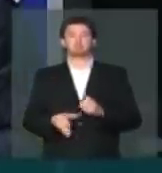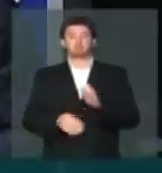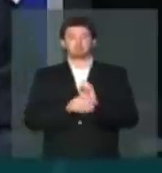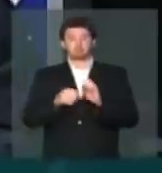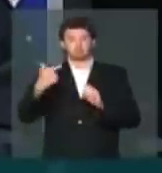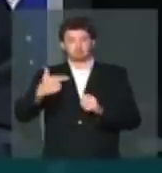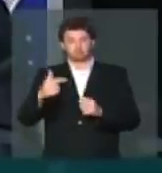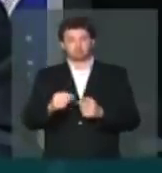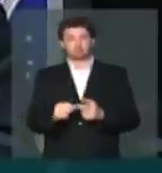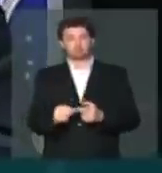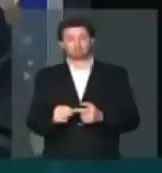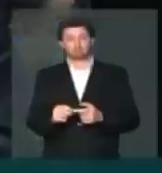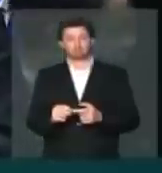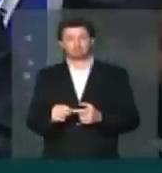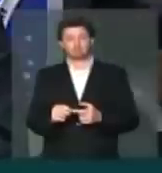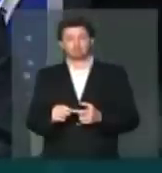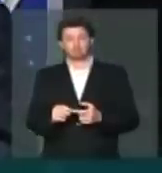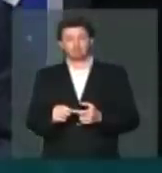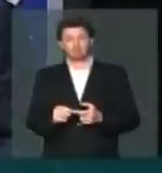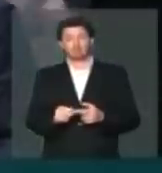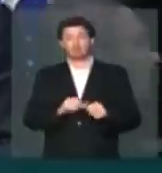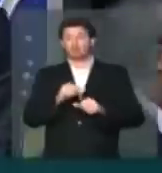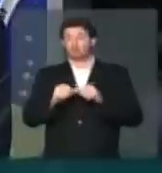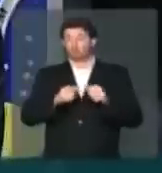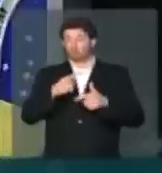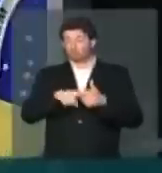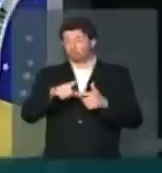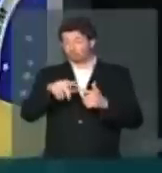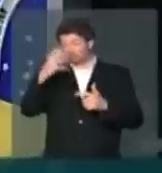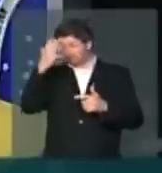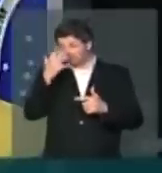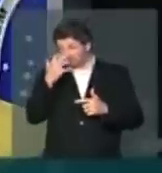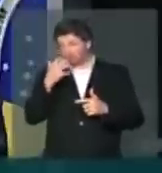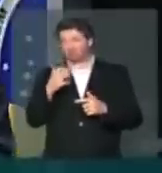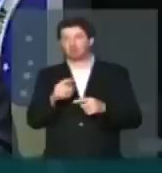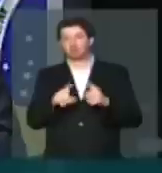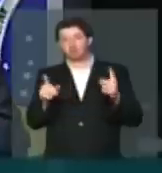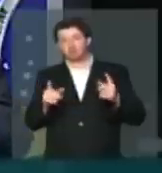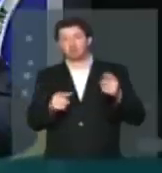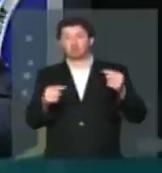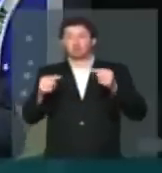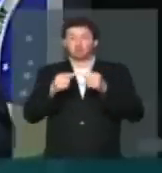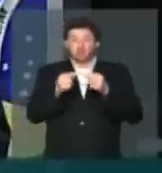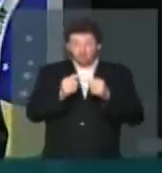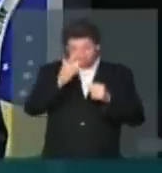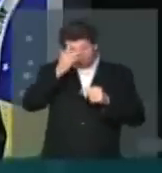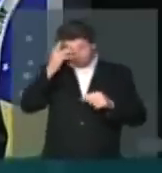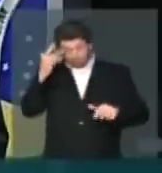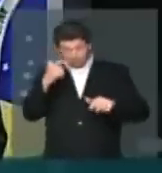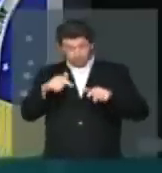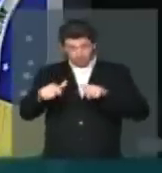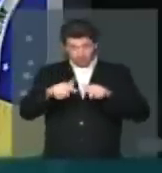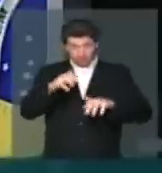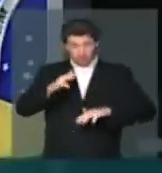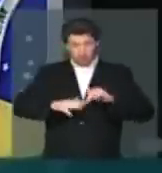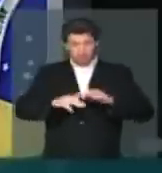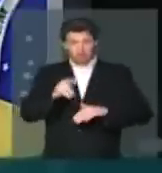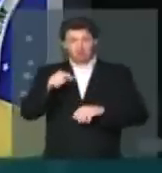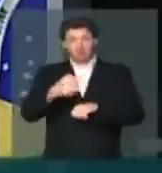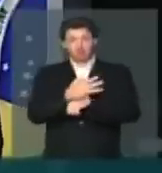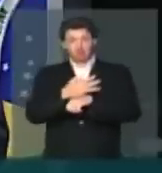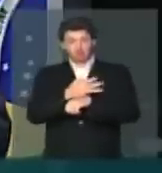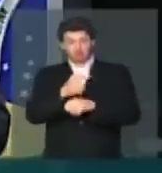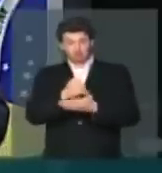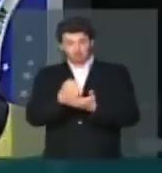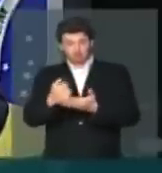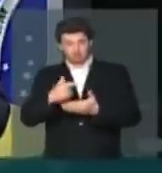emenda repara um problema grave, que na medida que os trabalhadores são